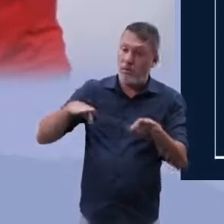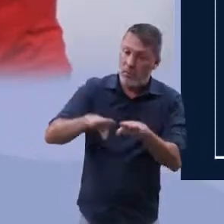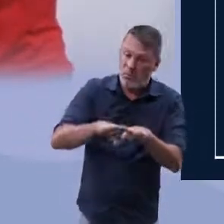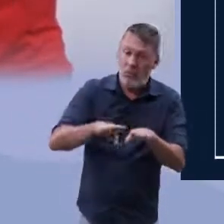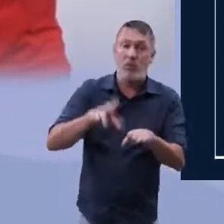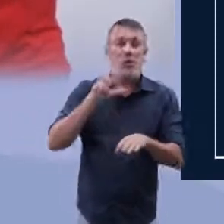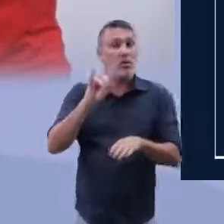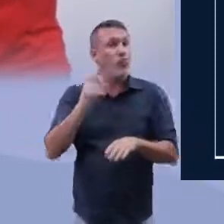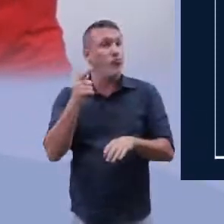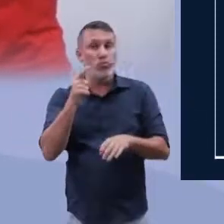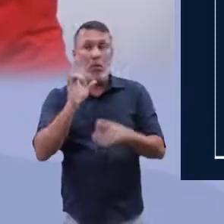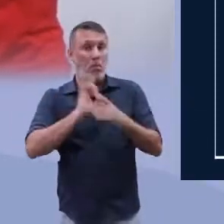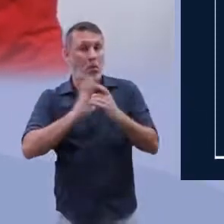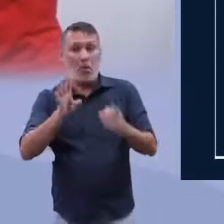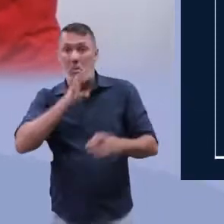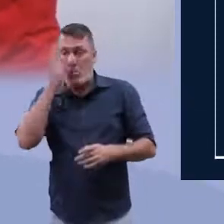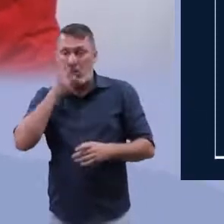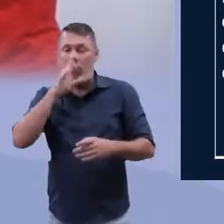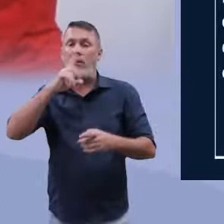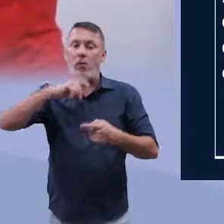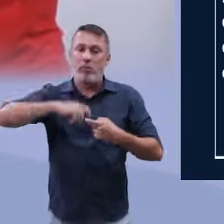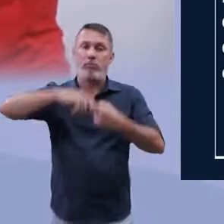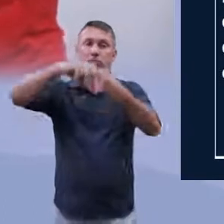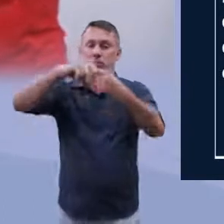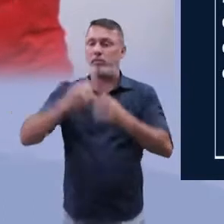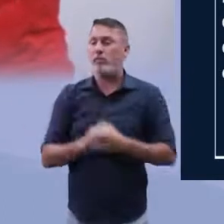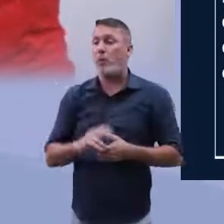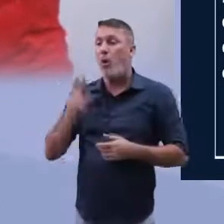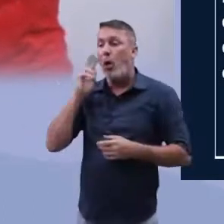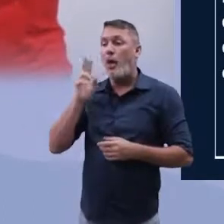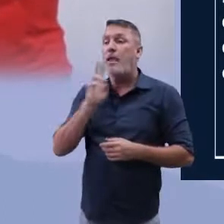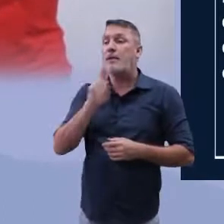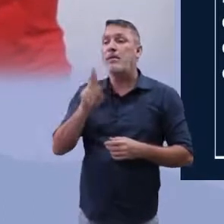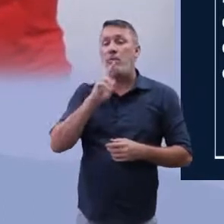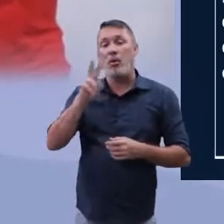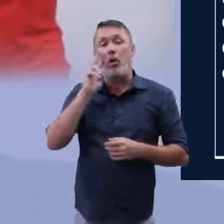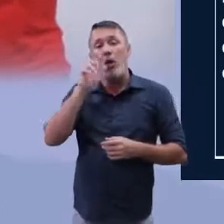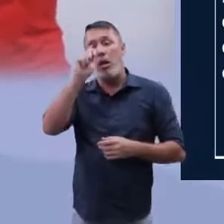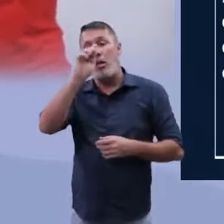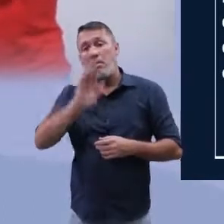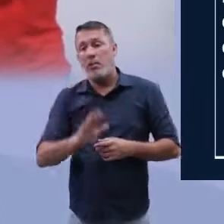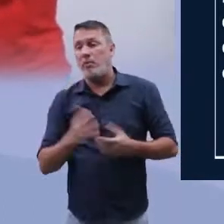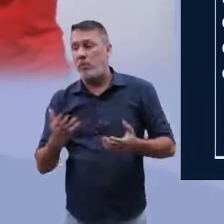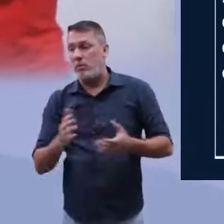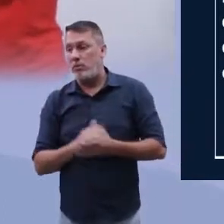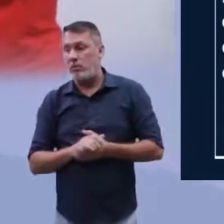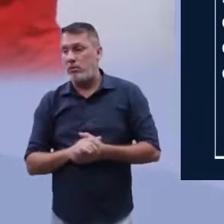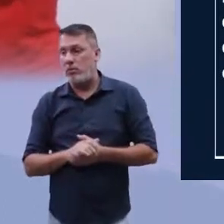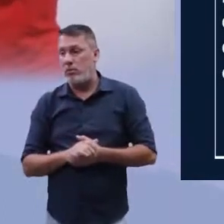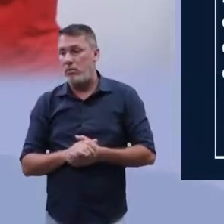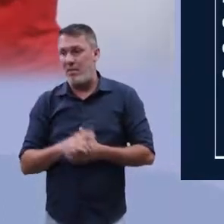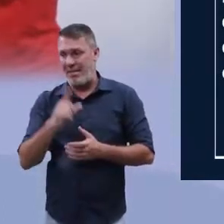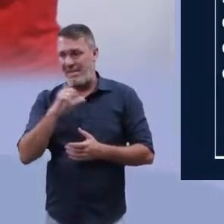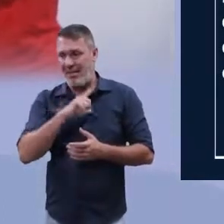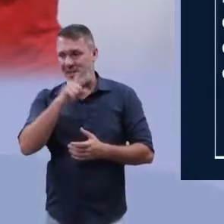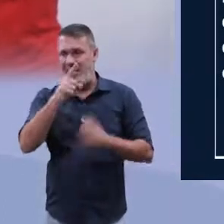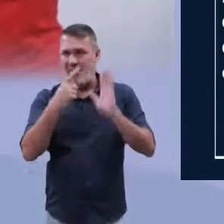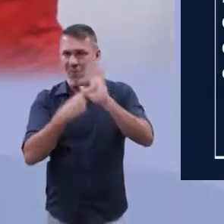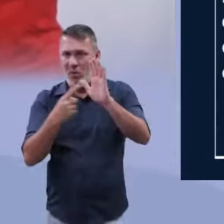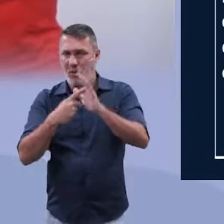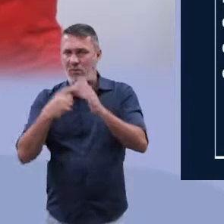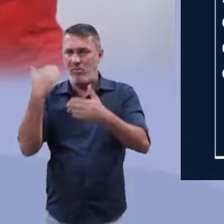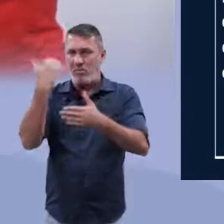para estacionar. Permit parking only. Então, vamos olhar as respostas ali. As despesas feitas com o estacionamento são